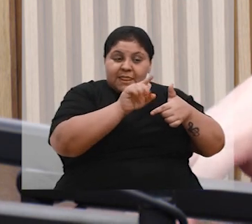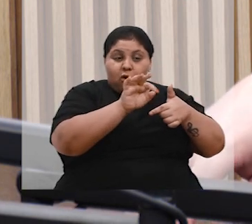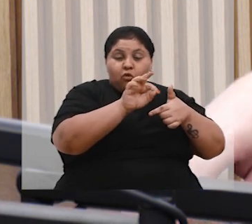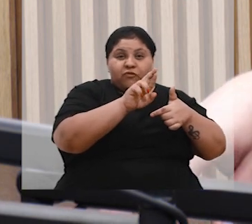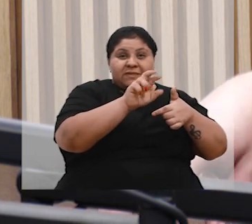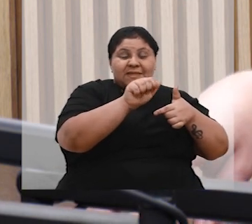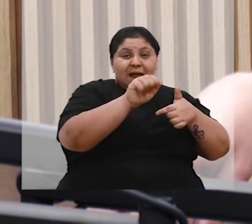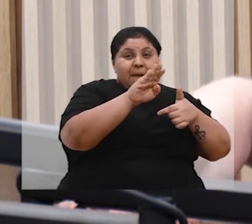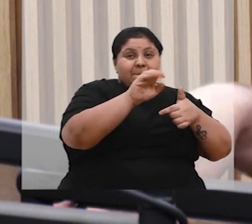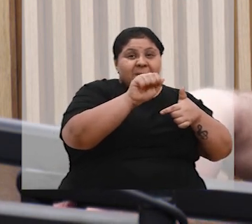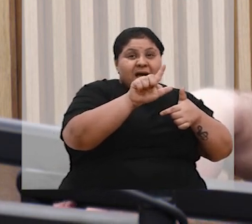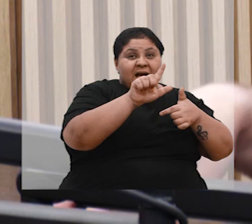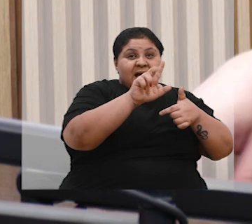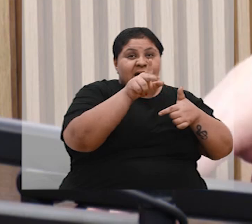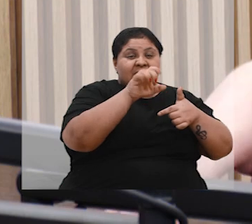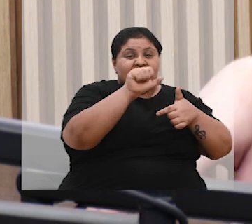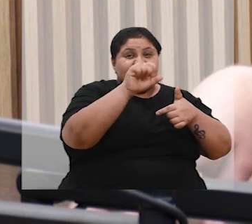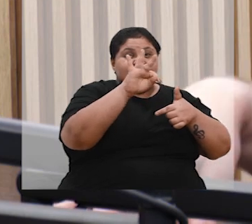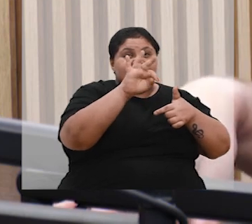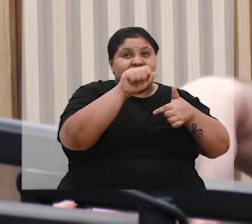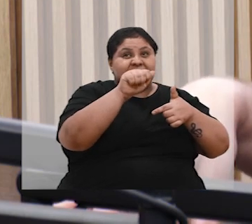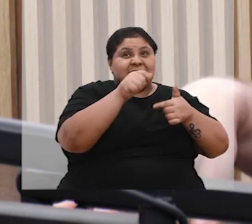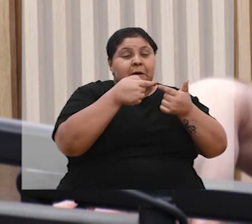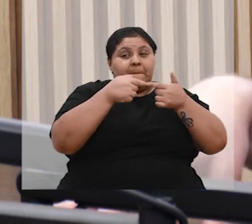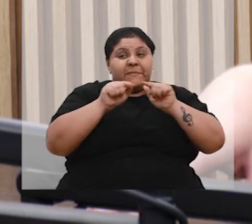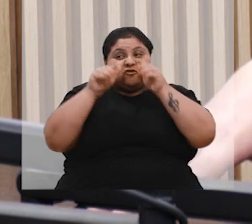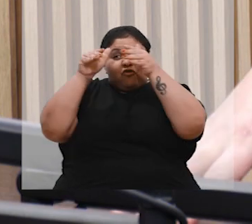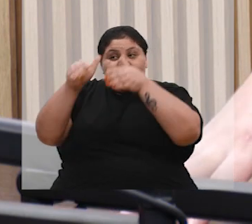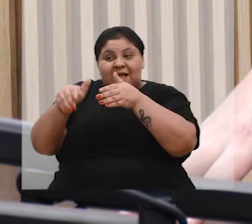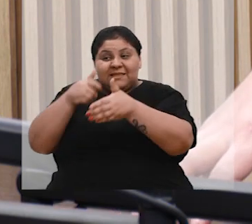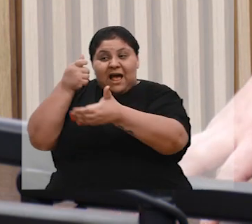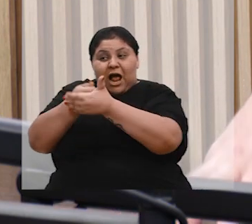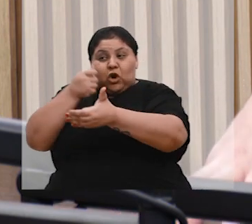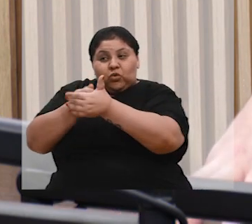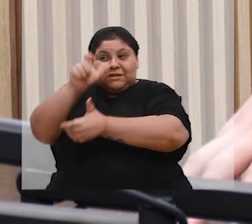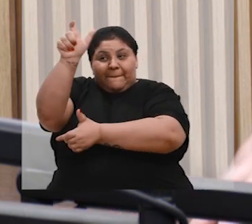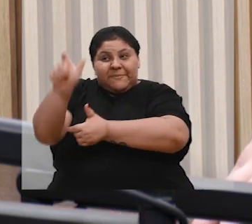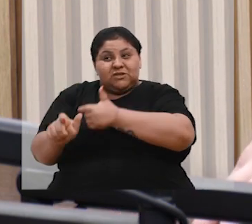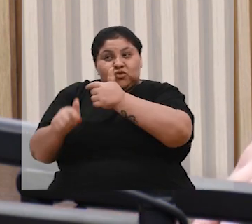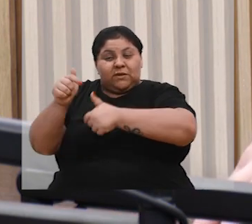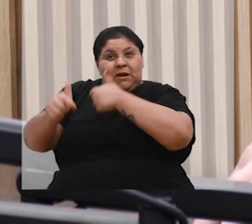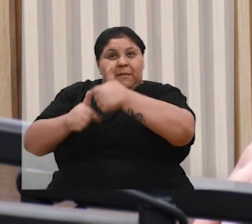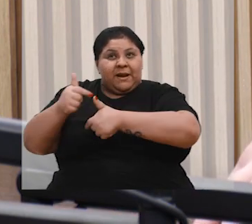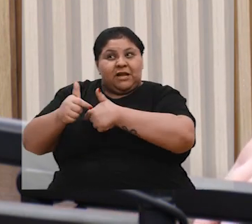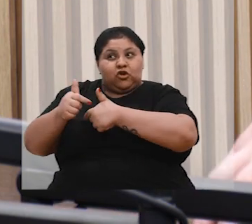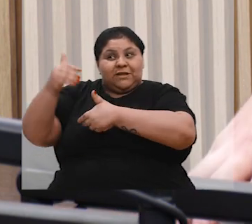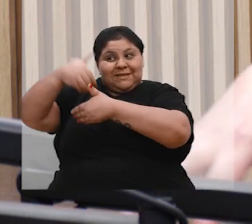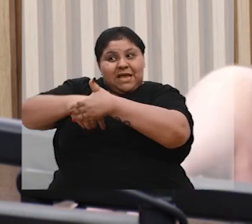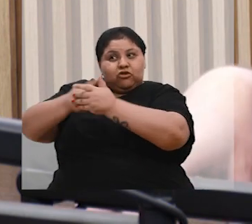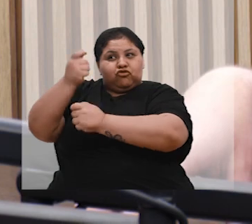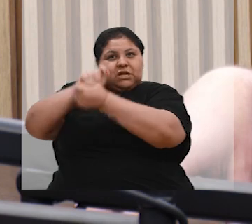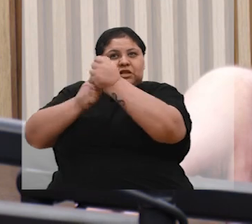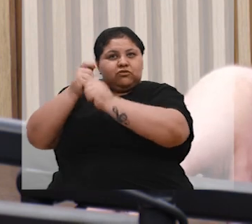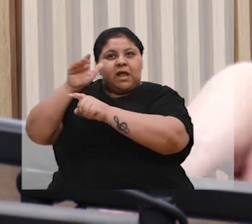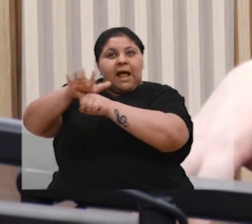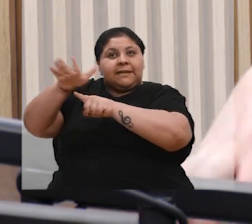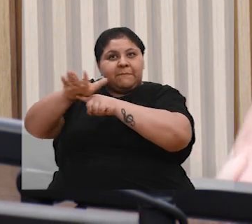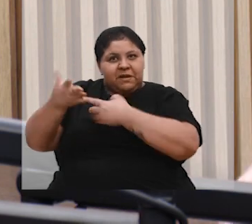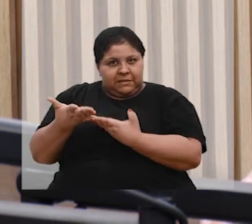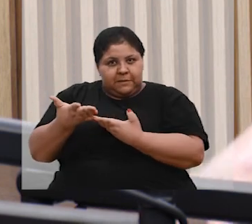Ele era mais vinculado ao trabalhador, à luta do trabalhador na indústria, né, as demandas do